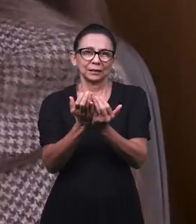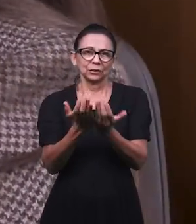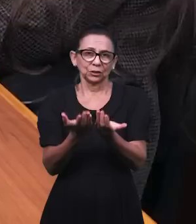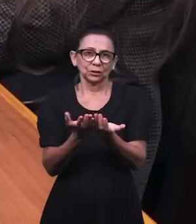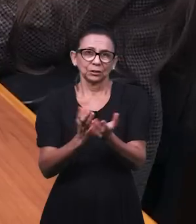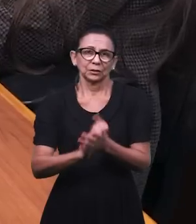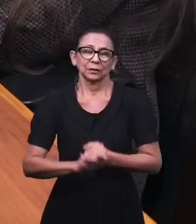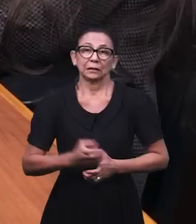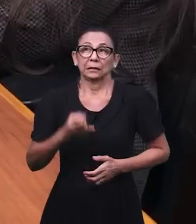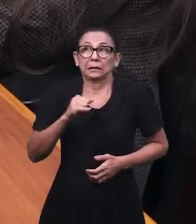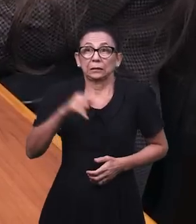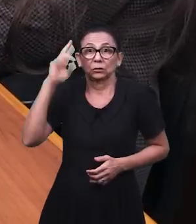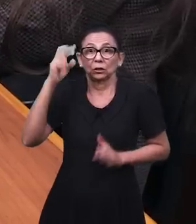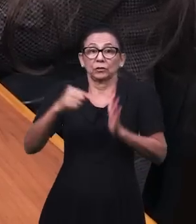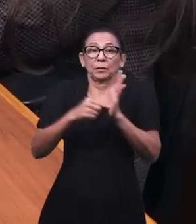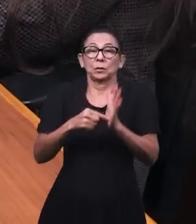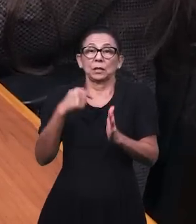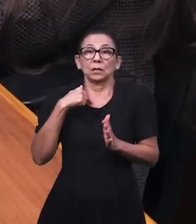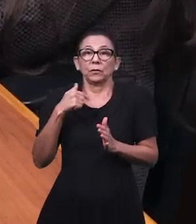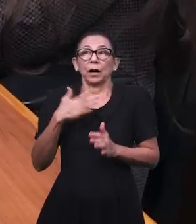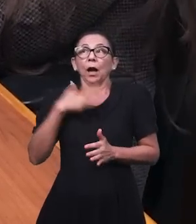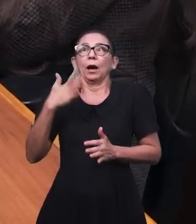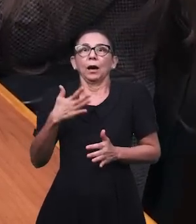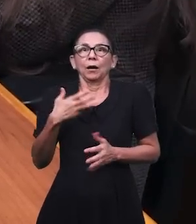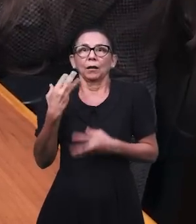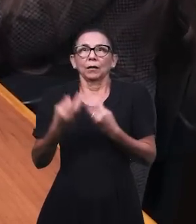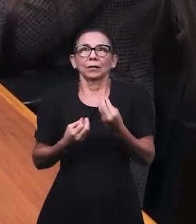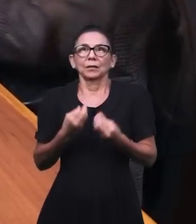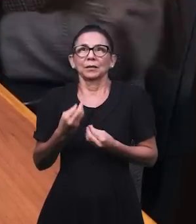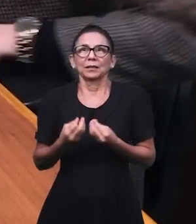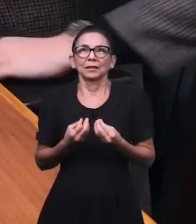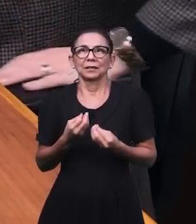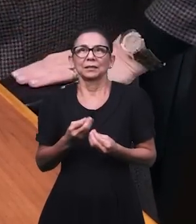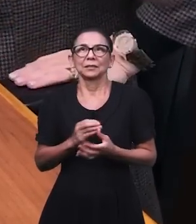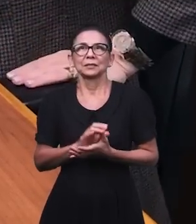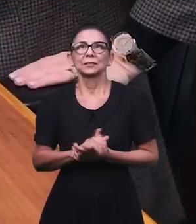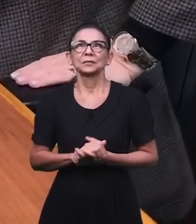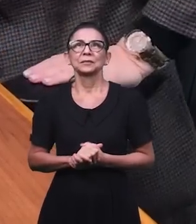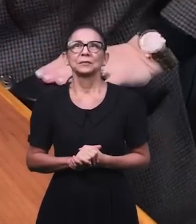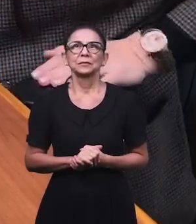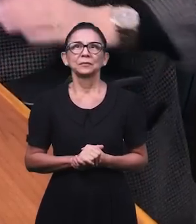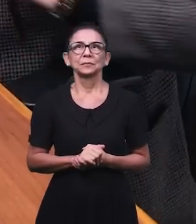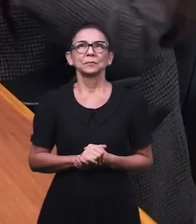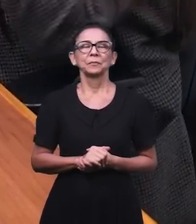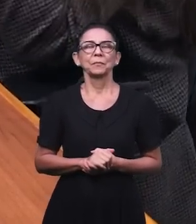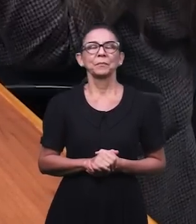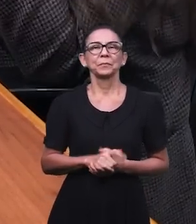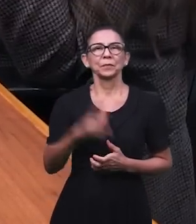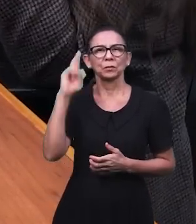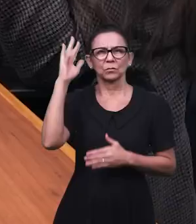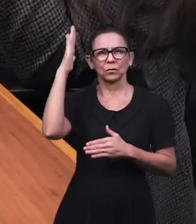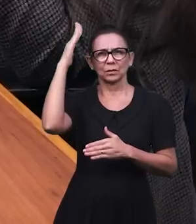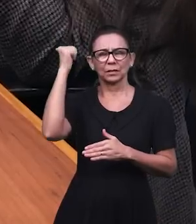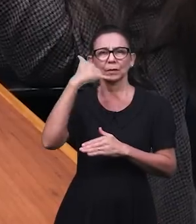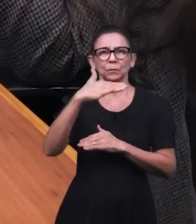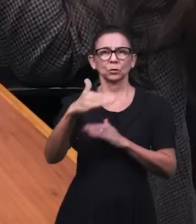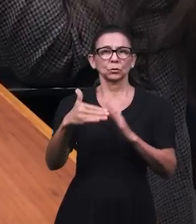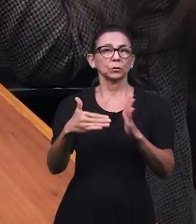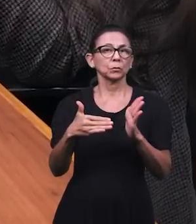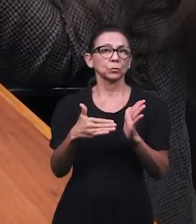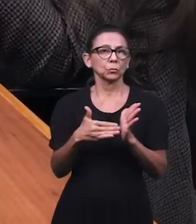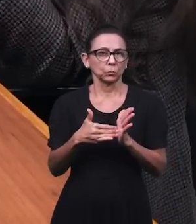baita de um susto. Então, assim... Deus é muito sábio. Deus é dono da sabedoria, né? Então,